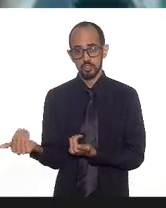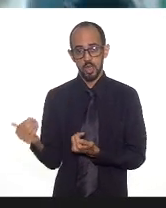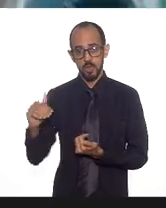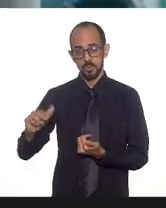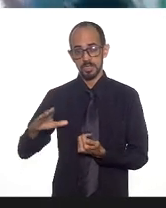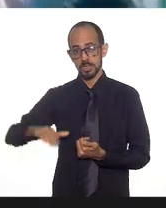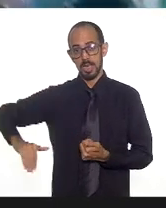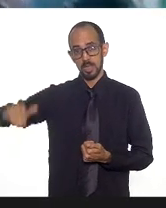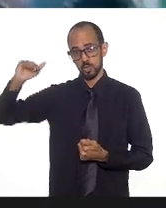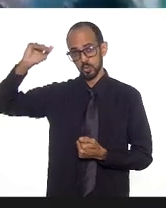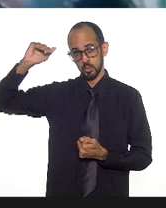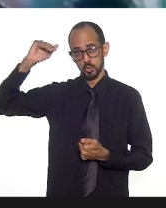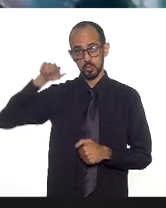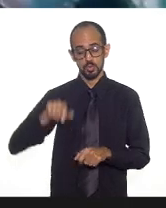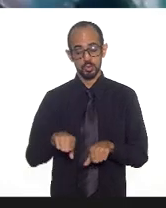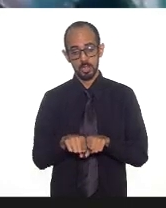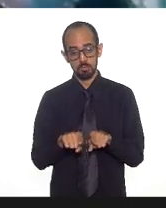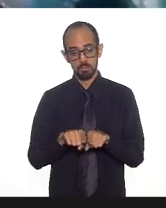adultos